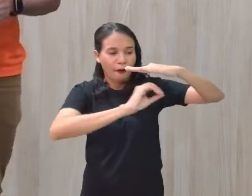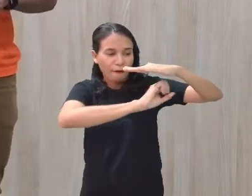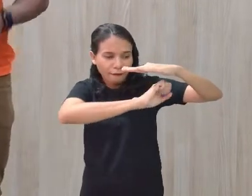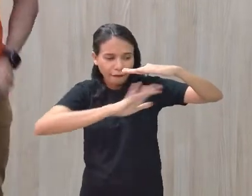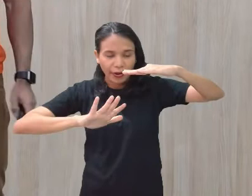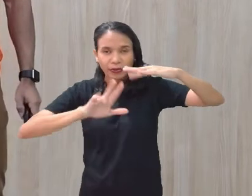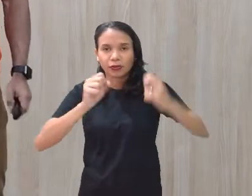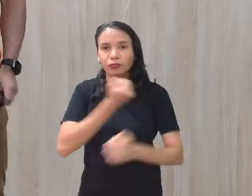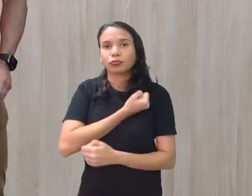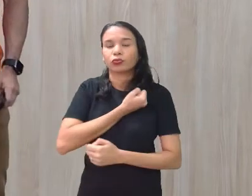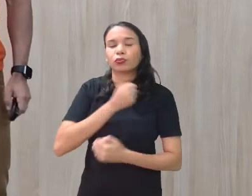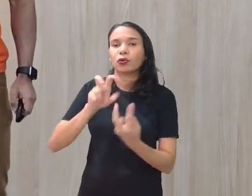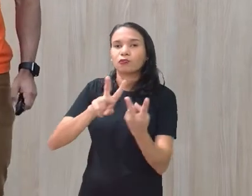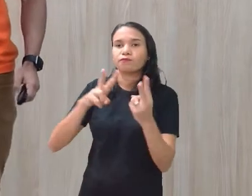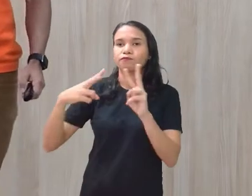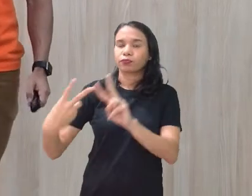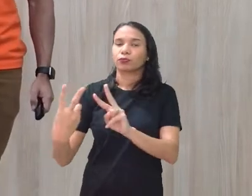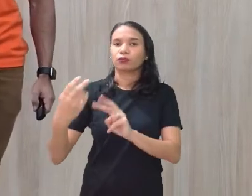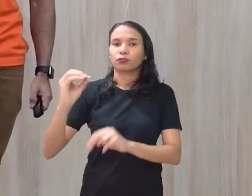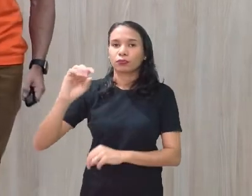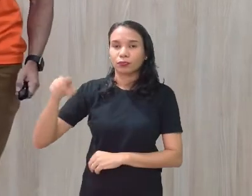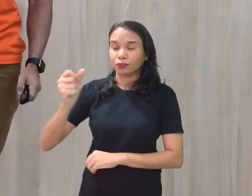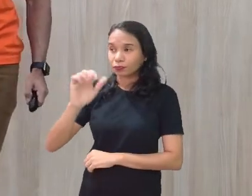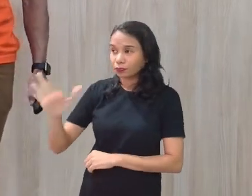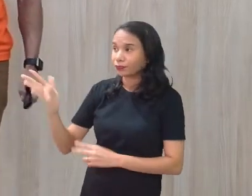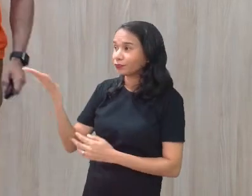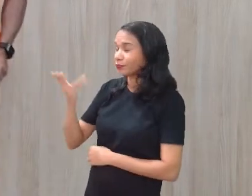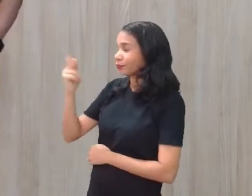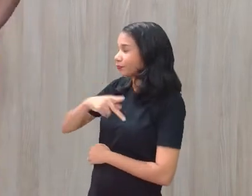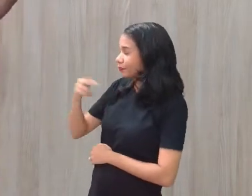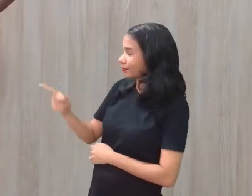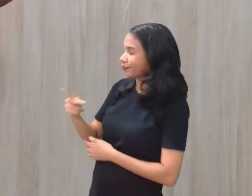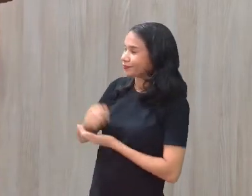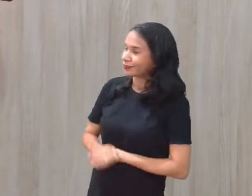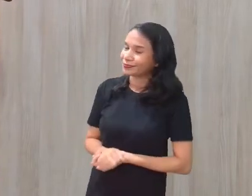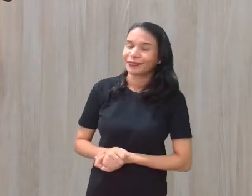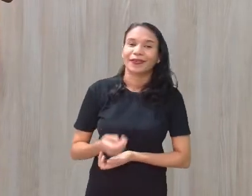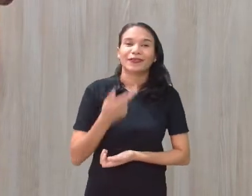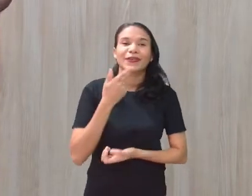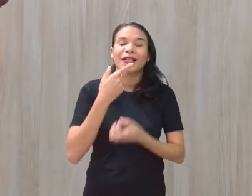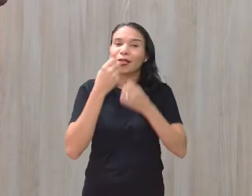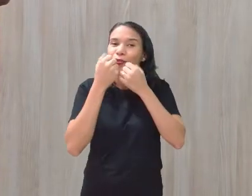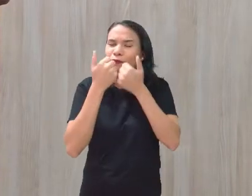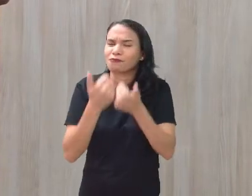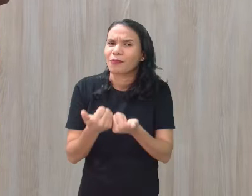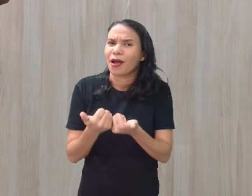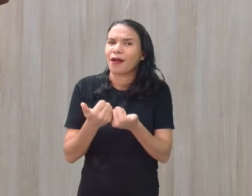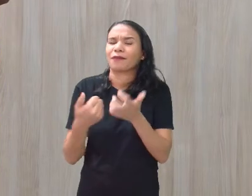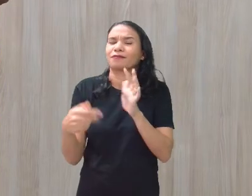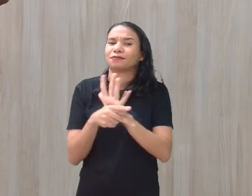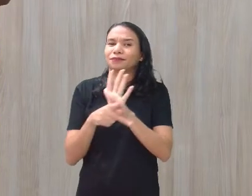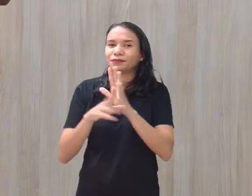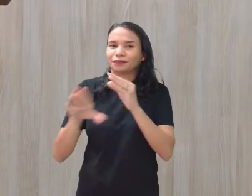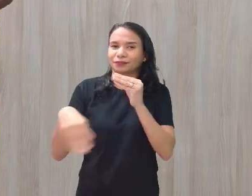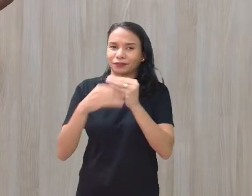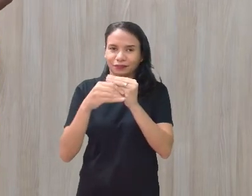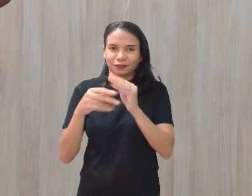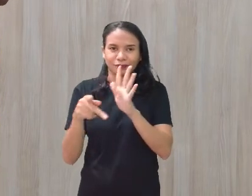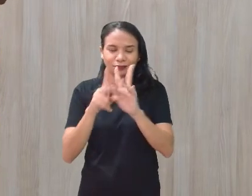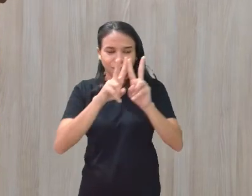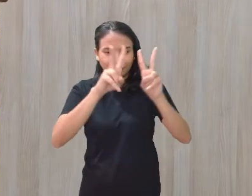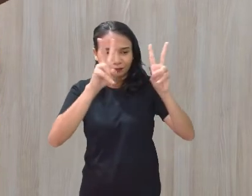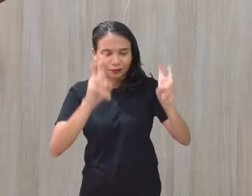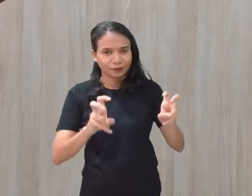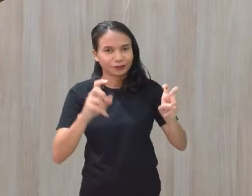número decimal, certo? Vou passar a palavrinha aqui para a professora Nádia, para saber se ela tem alguma colocação a fazer aí,